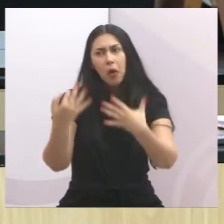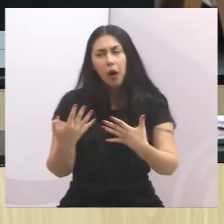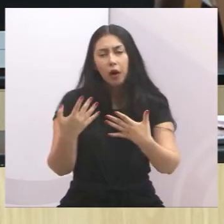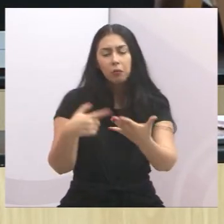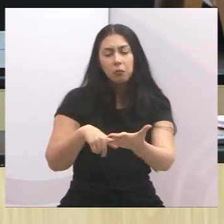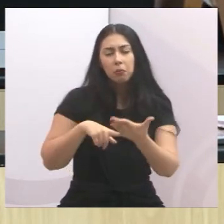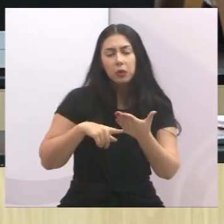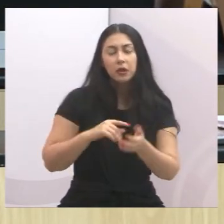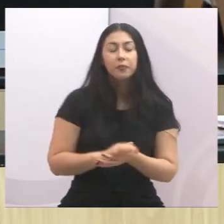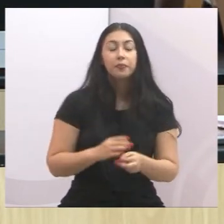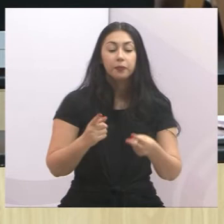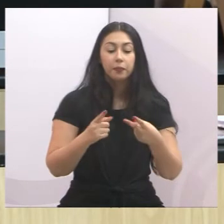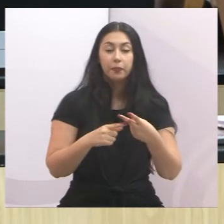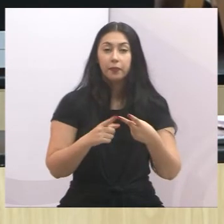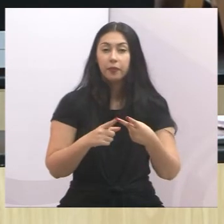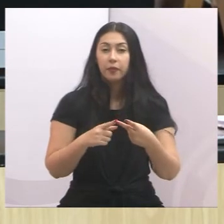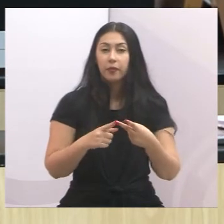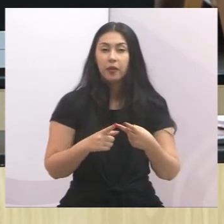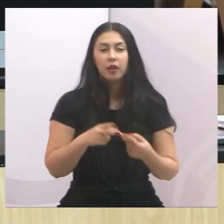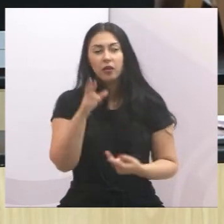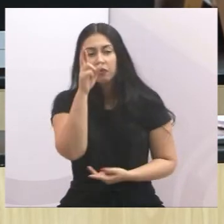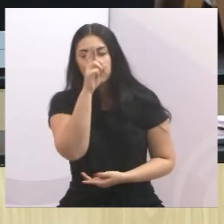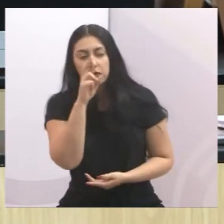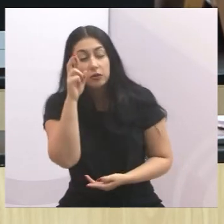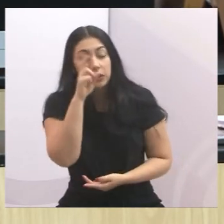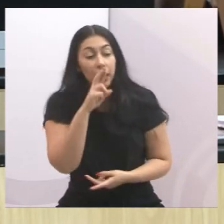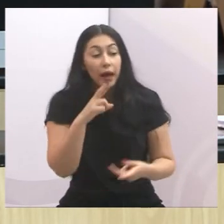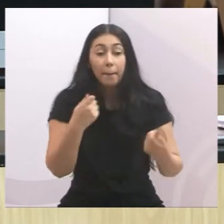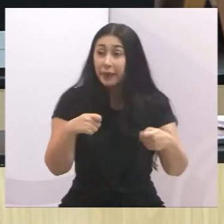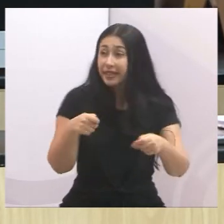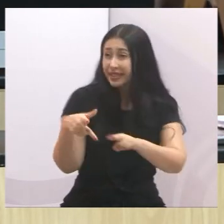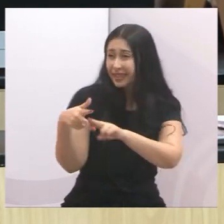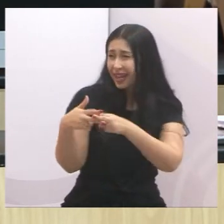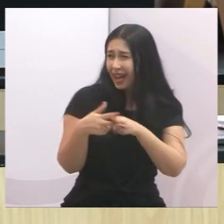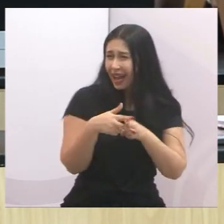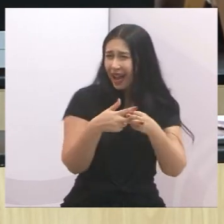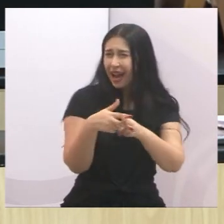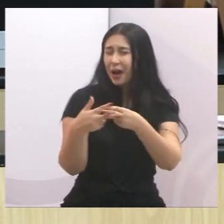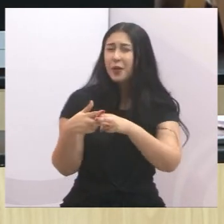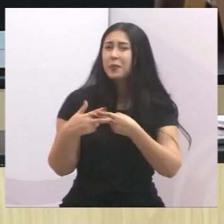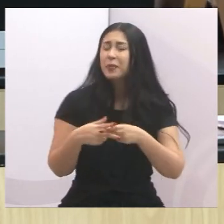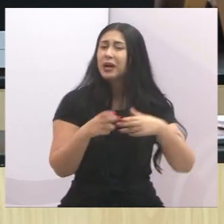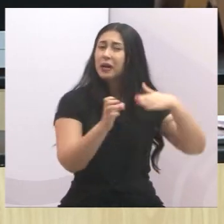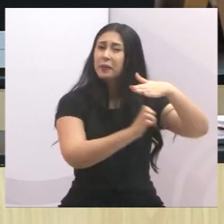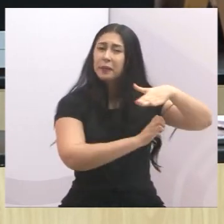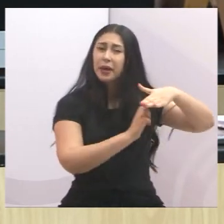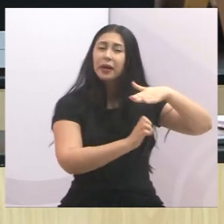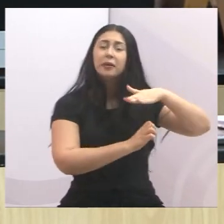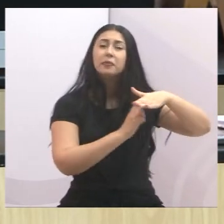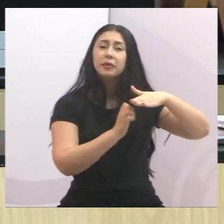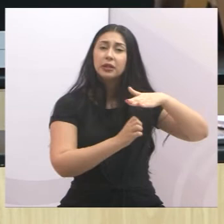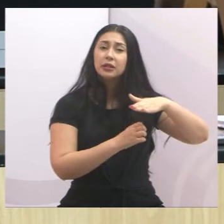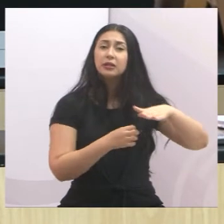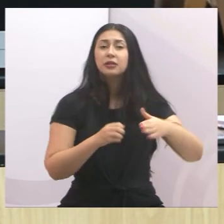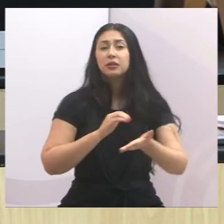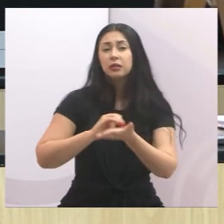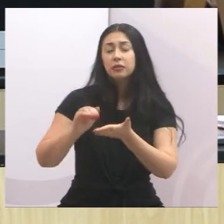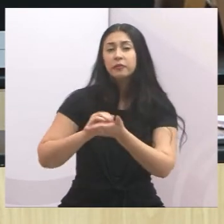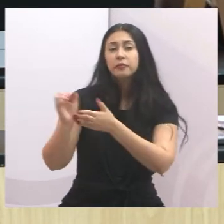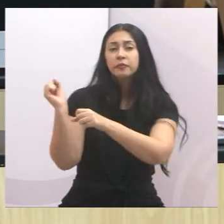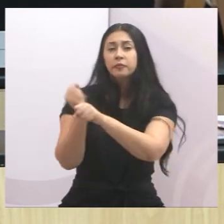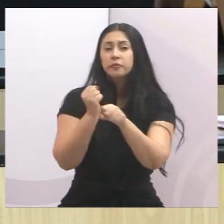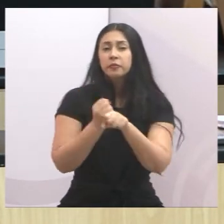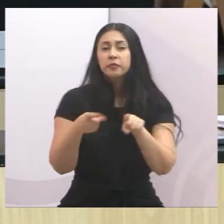Segundo, realizando a vistoria na obra, segue as necessidades de reparos por parte da empresa contratada, Secretaria de Infraestrutura,